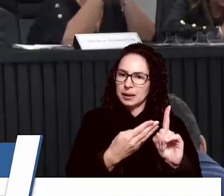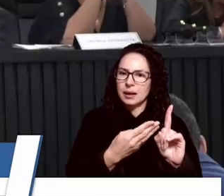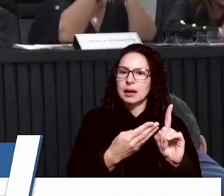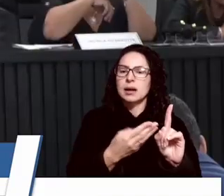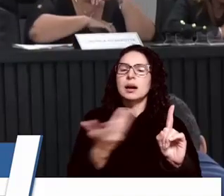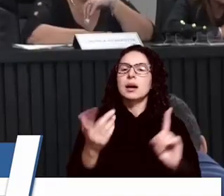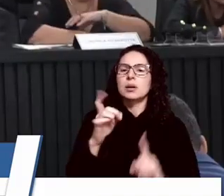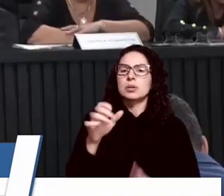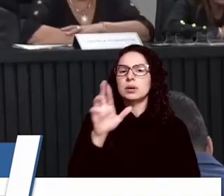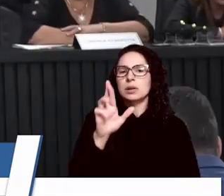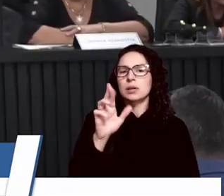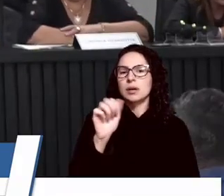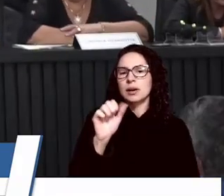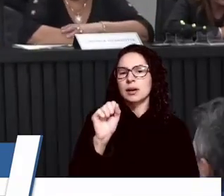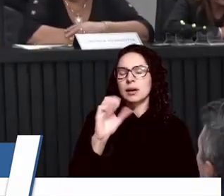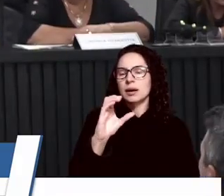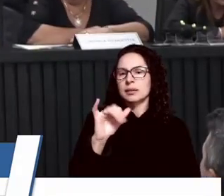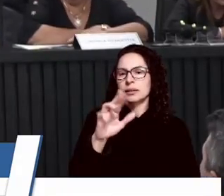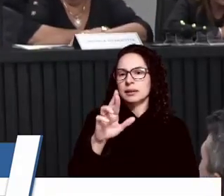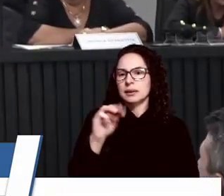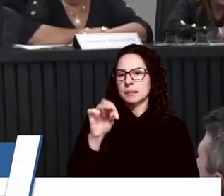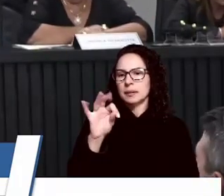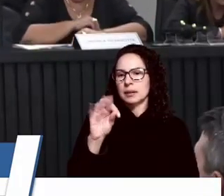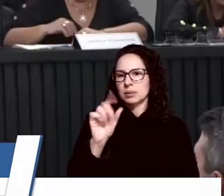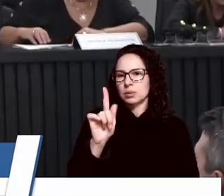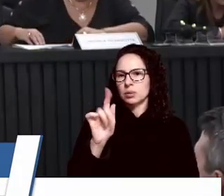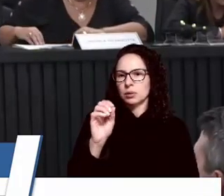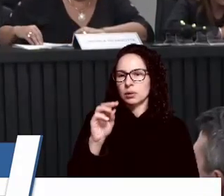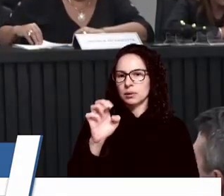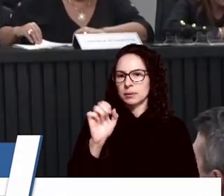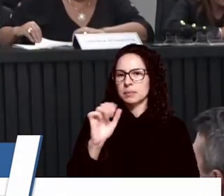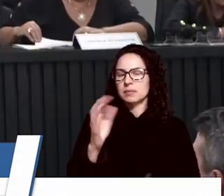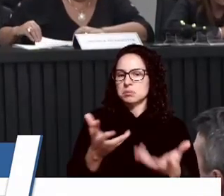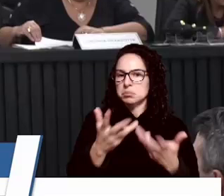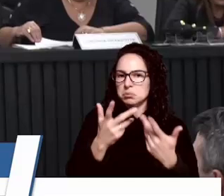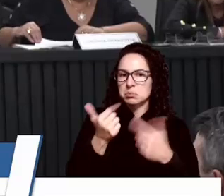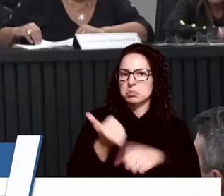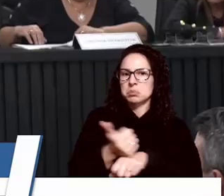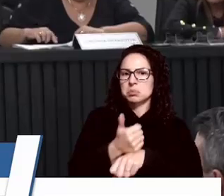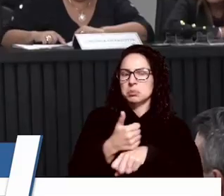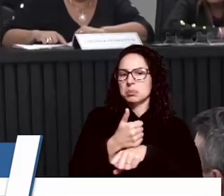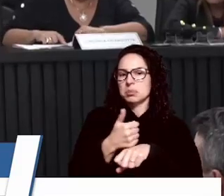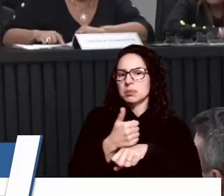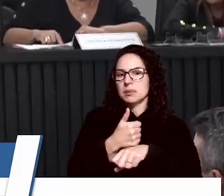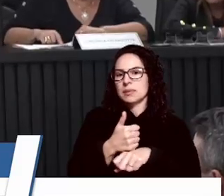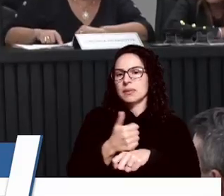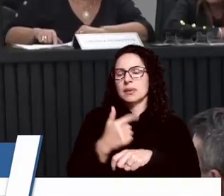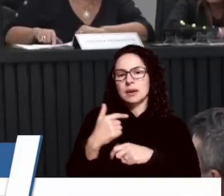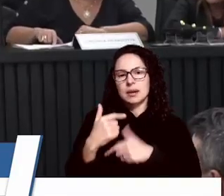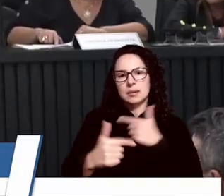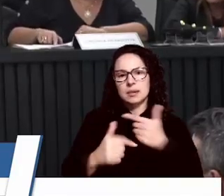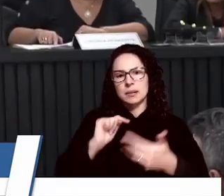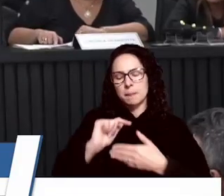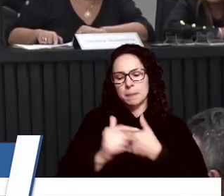Dr. Assir de Matos Gomes pelo notório e admirável profissionalismo, desempenhando o papel de